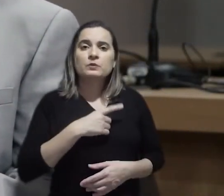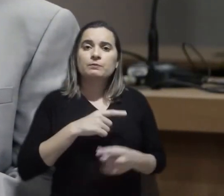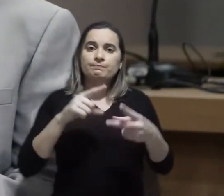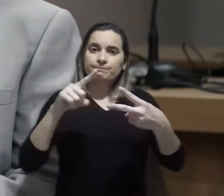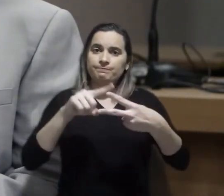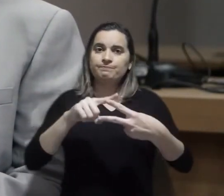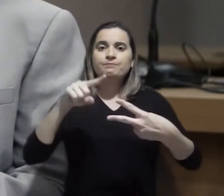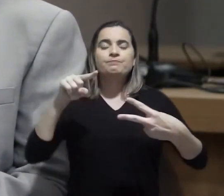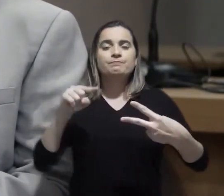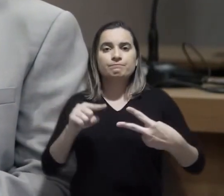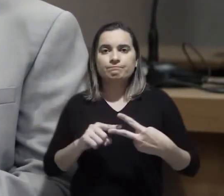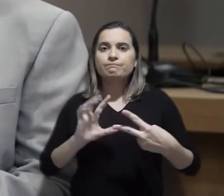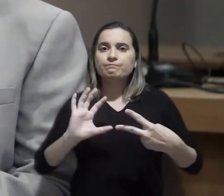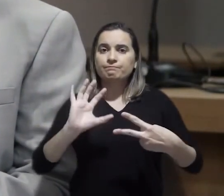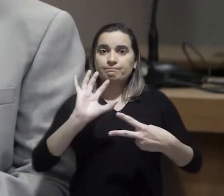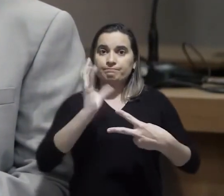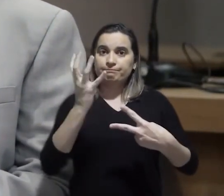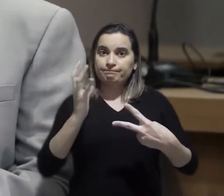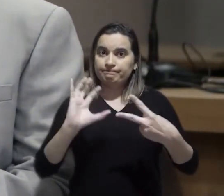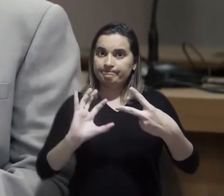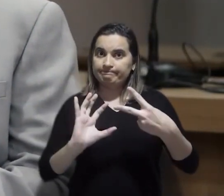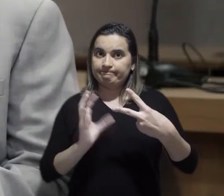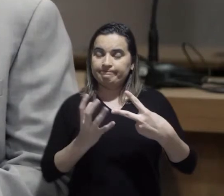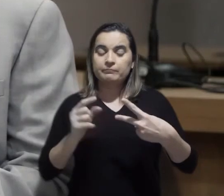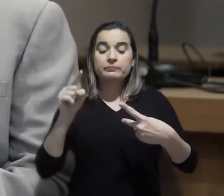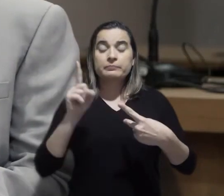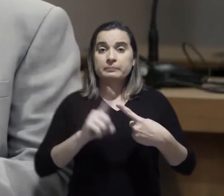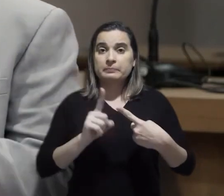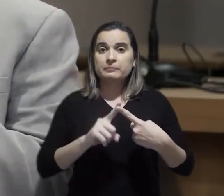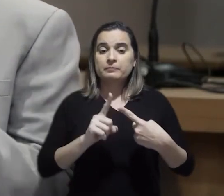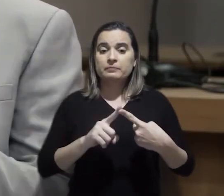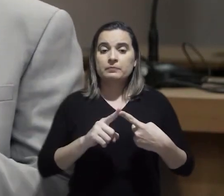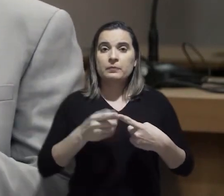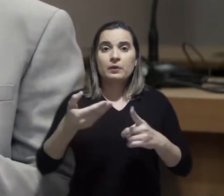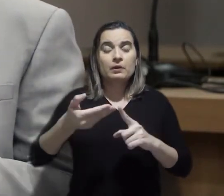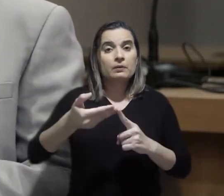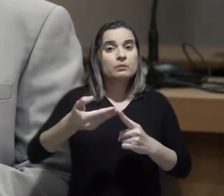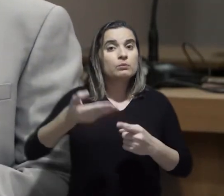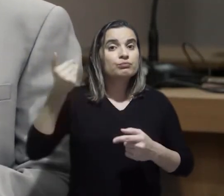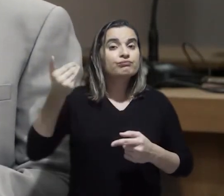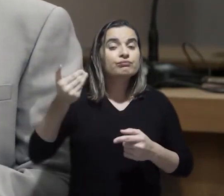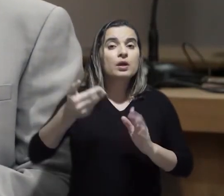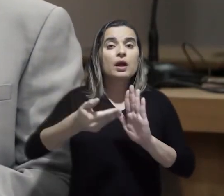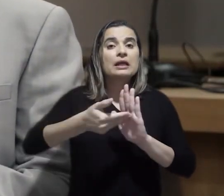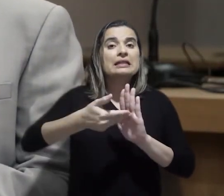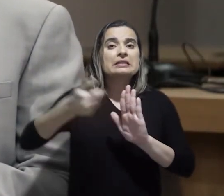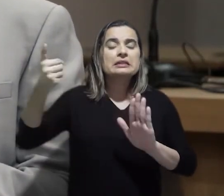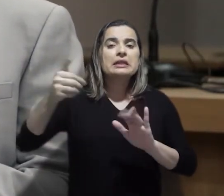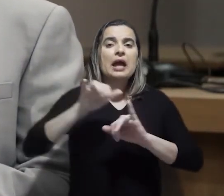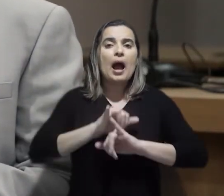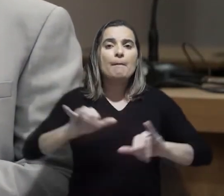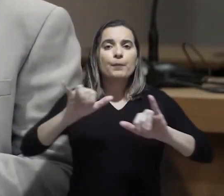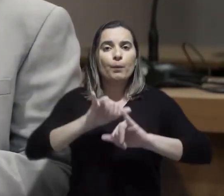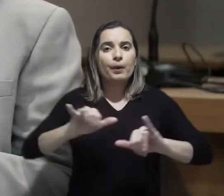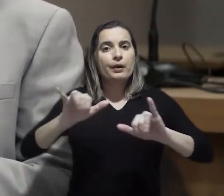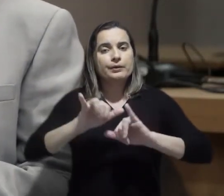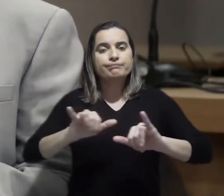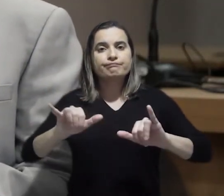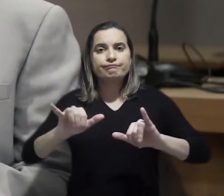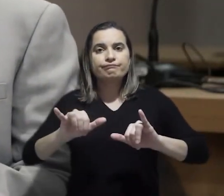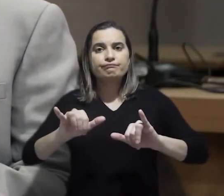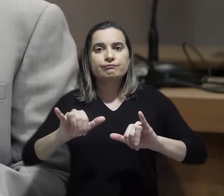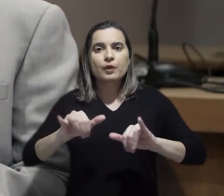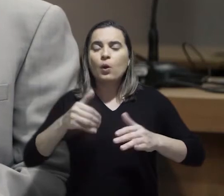eleitorais para o caso de propaganda antecipada. A primeira delas é a retirada da propaganda, seja em